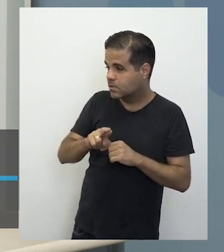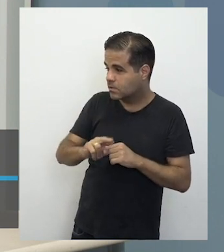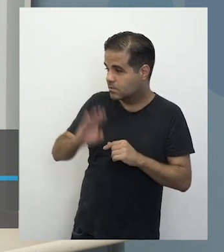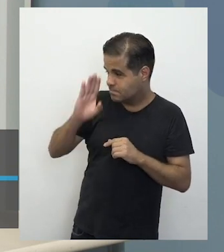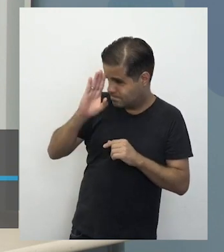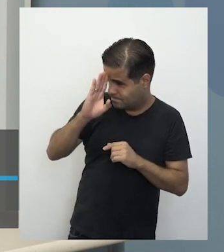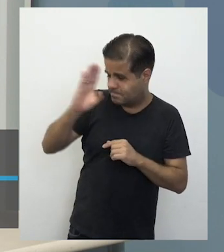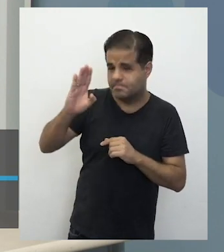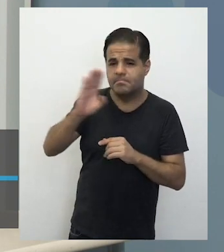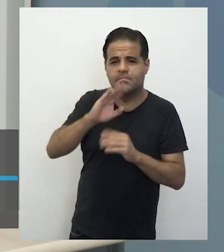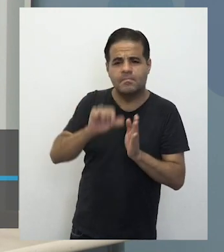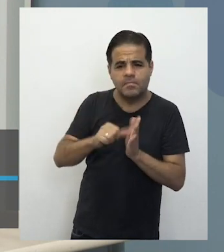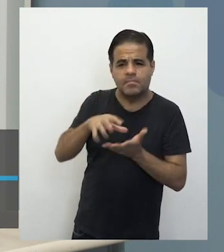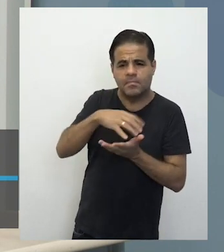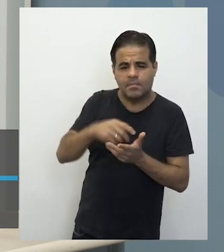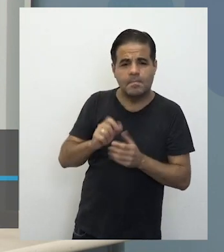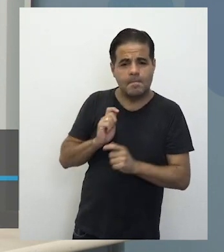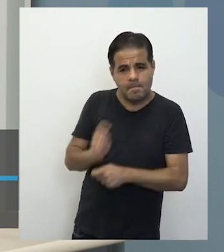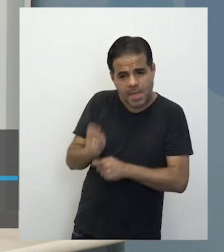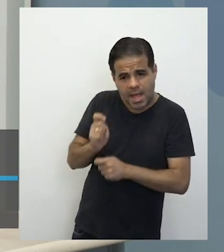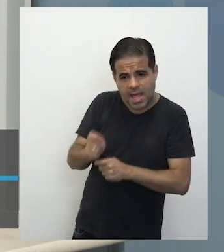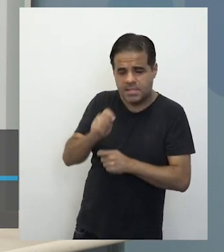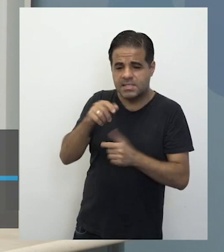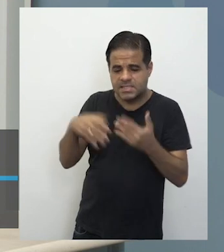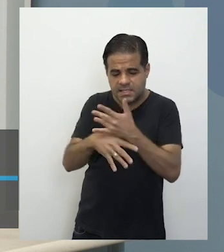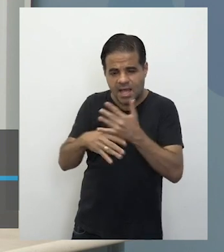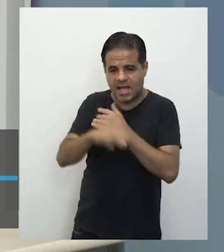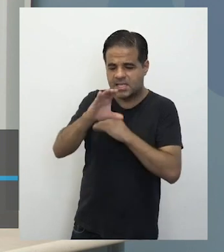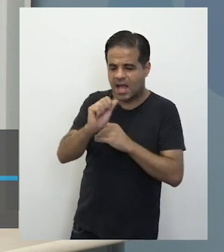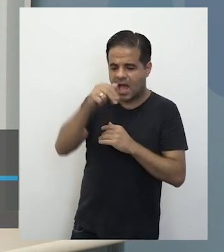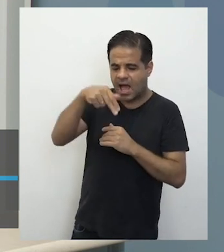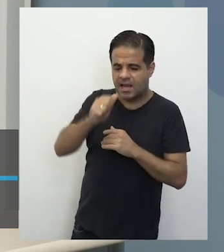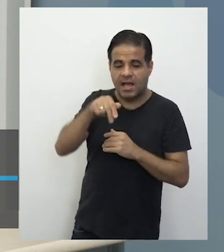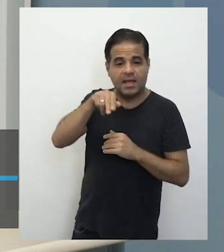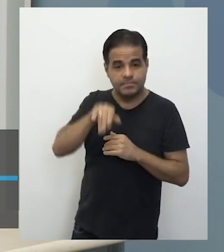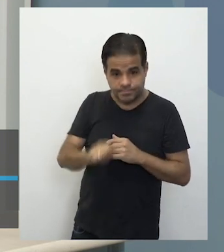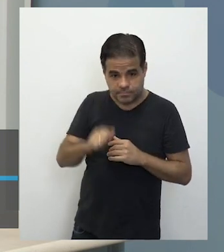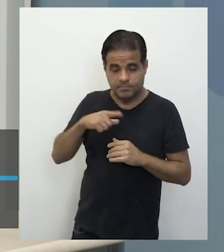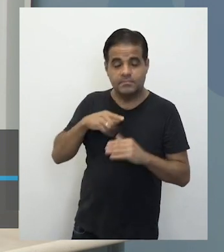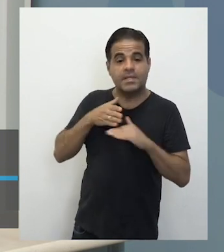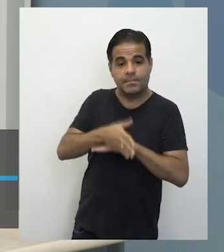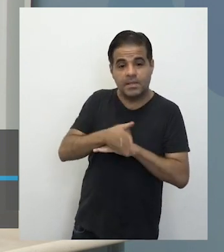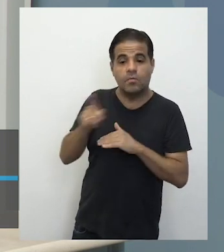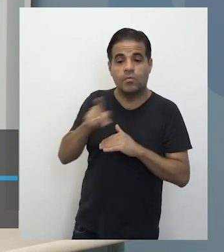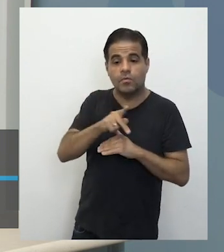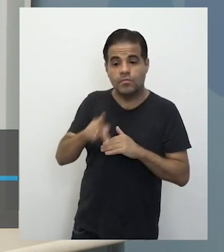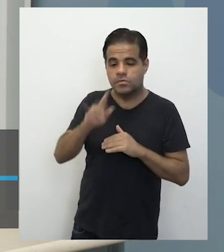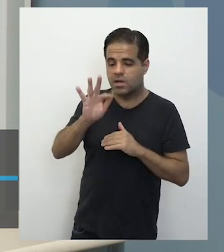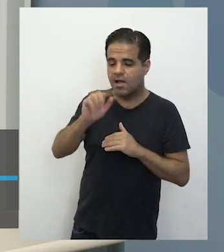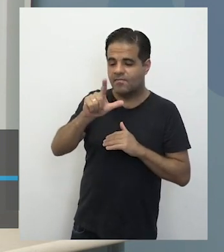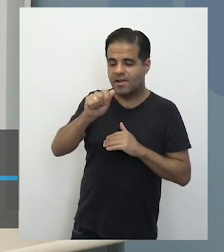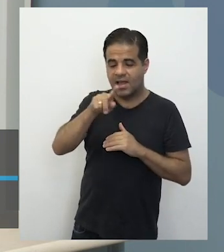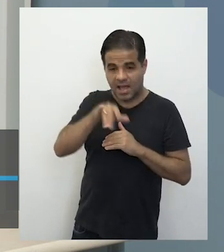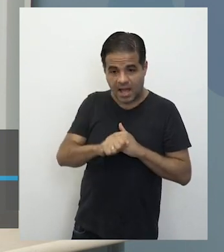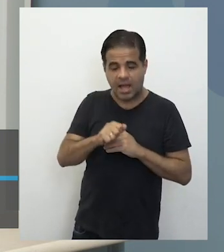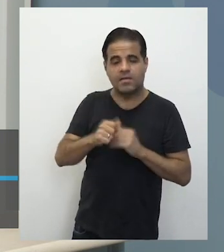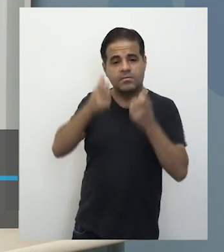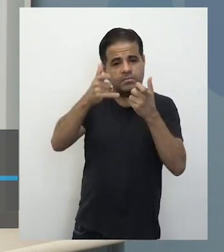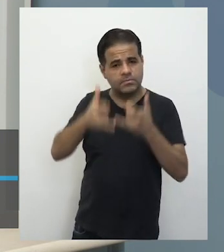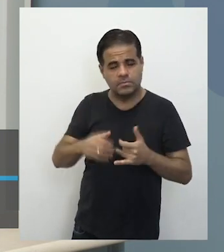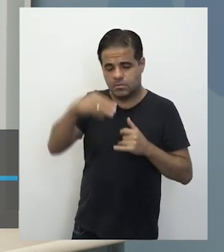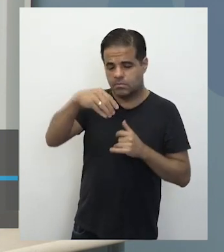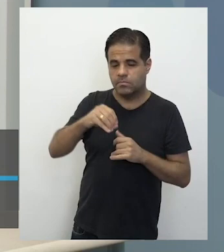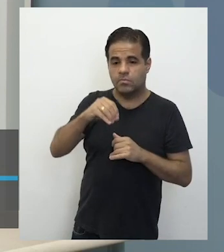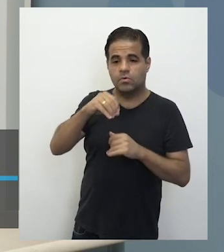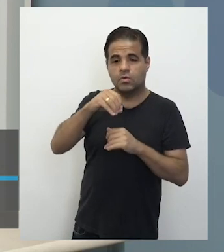primário, então ele destacou a pesca lá em Cananéia. A gente também tem a participação da professora Flávia, que destacou que